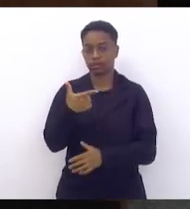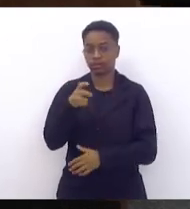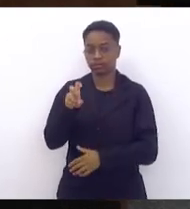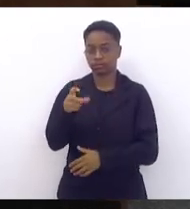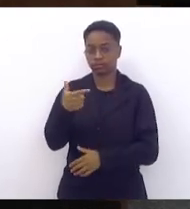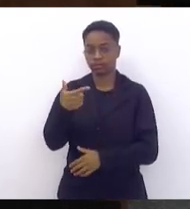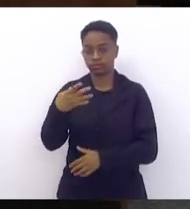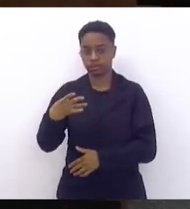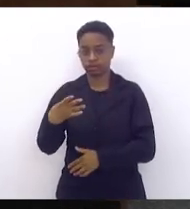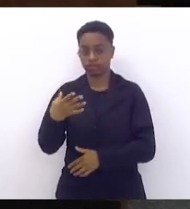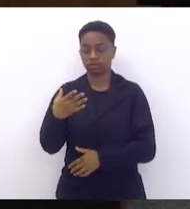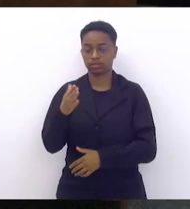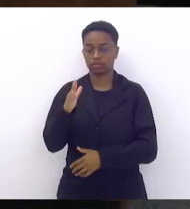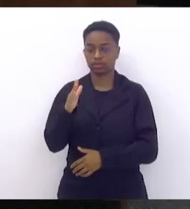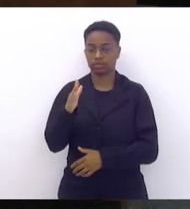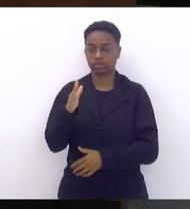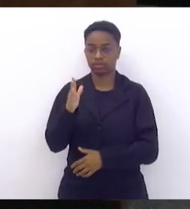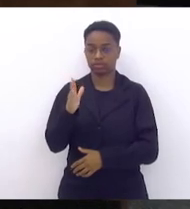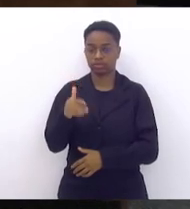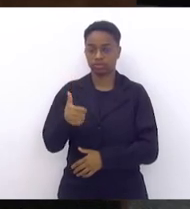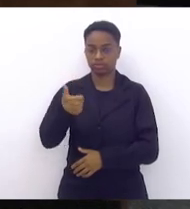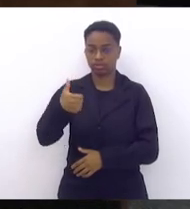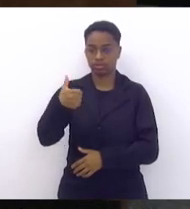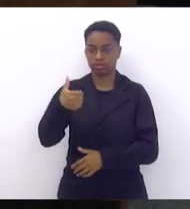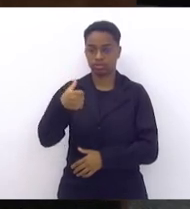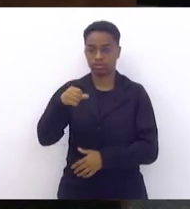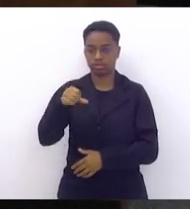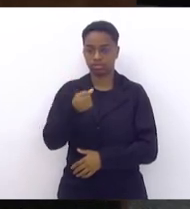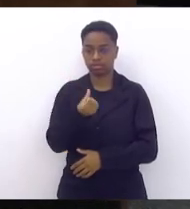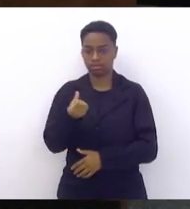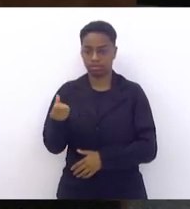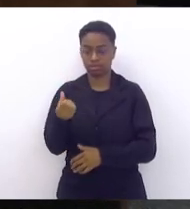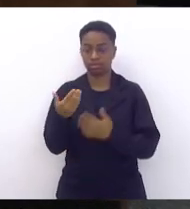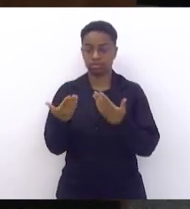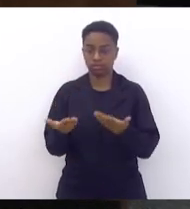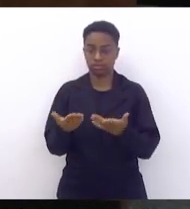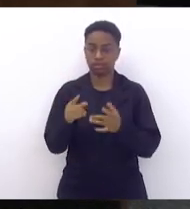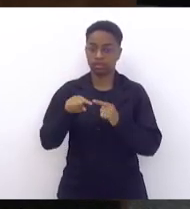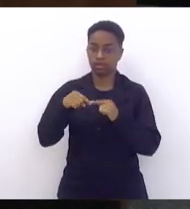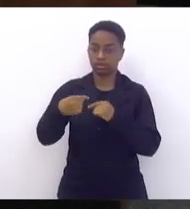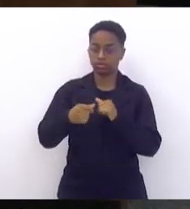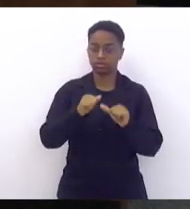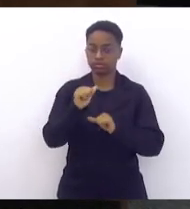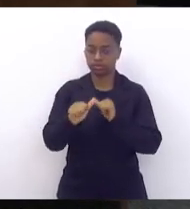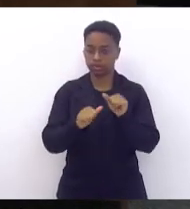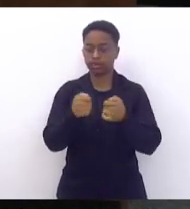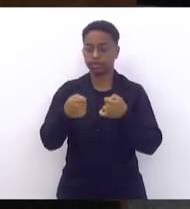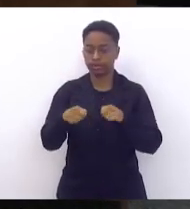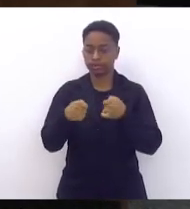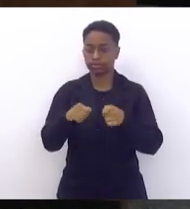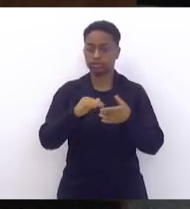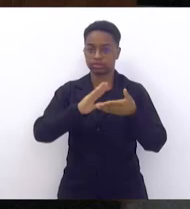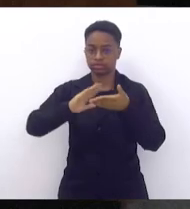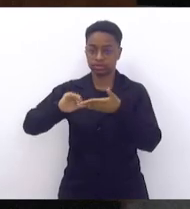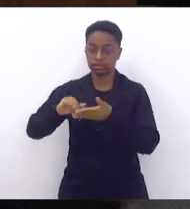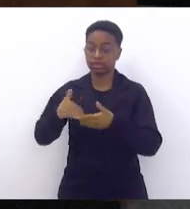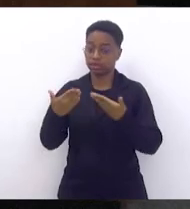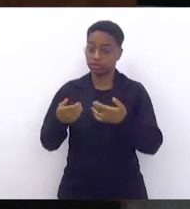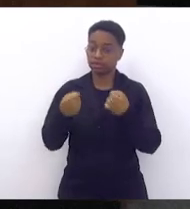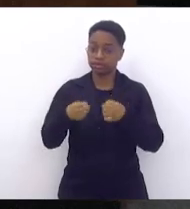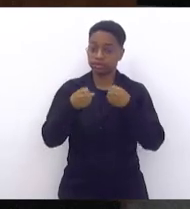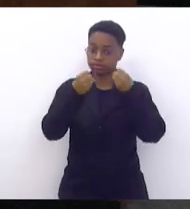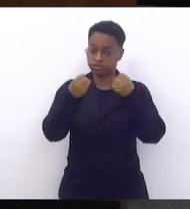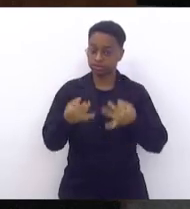2524 de 66, que foi totalmente alterada e precisa ser revogada. Então, precisa explicitar que